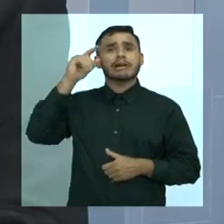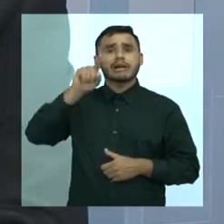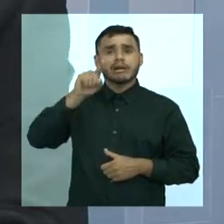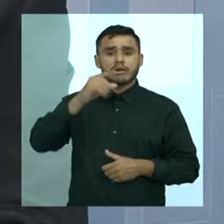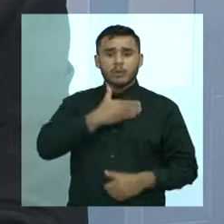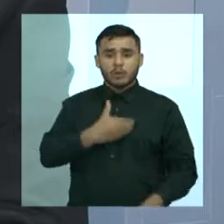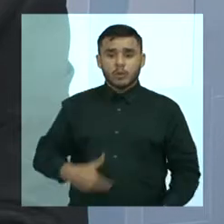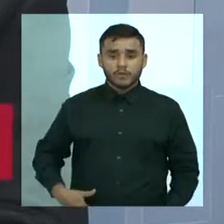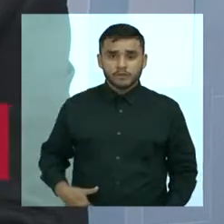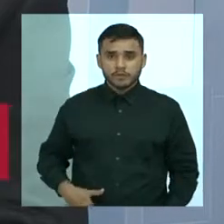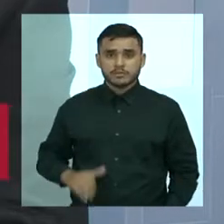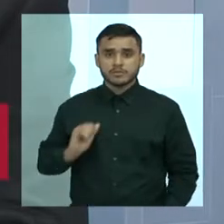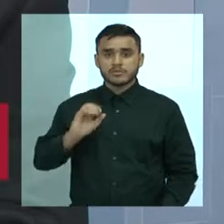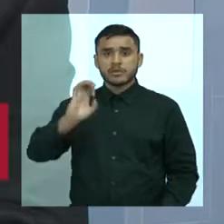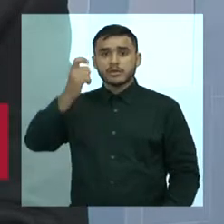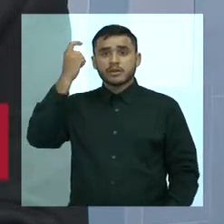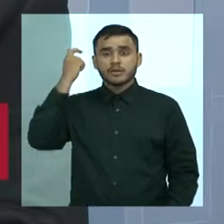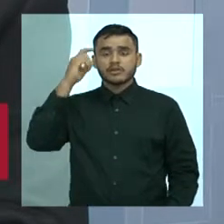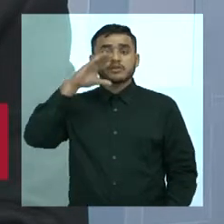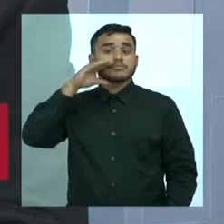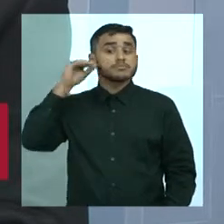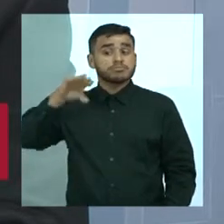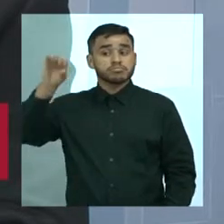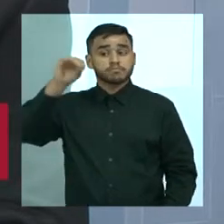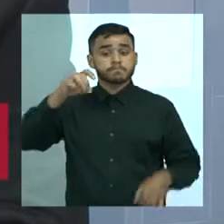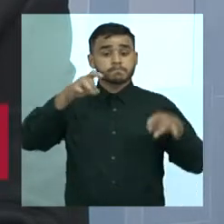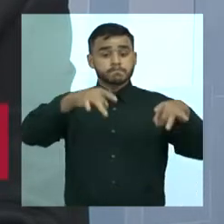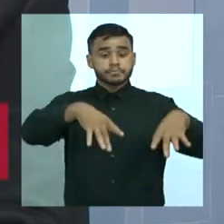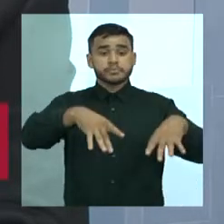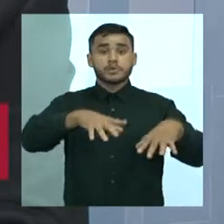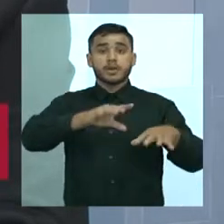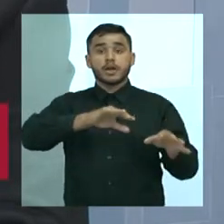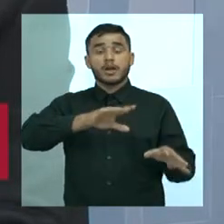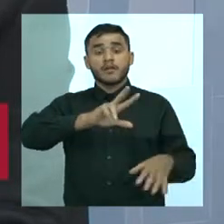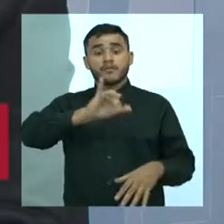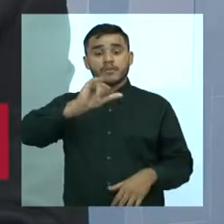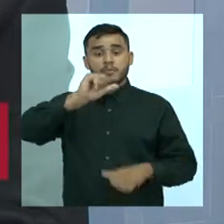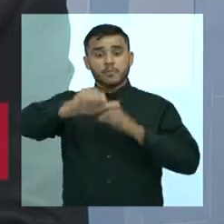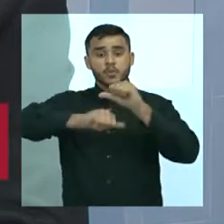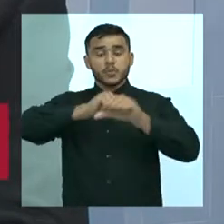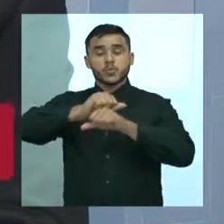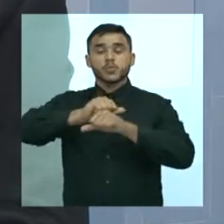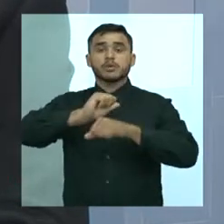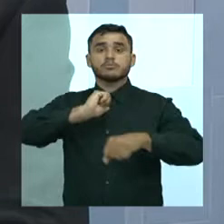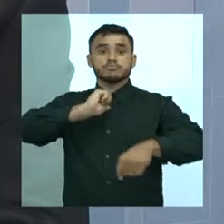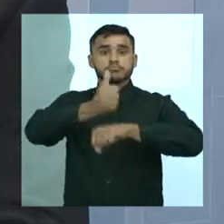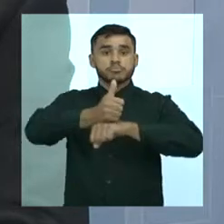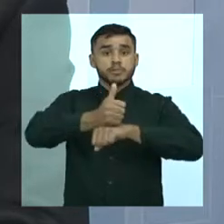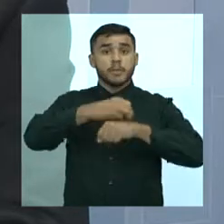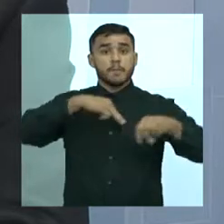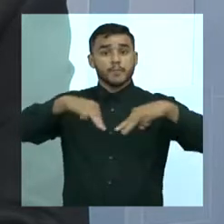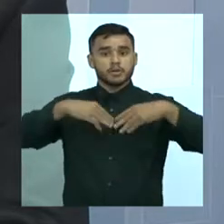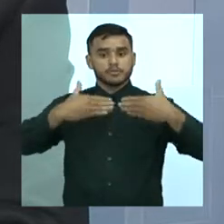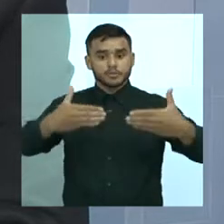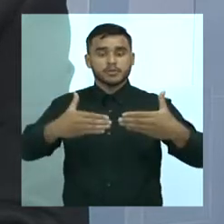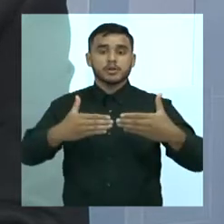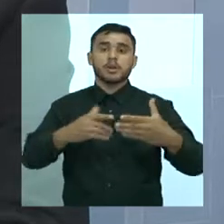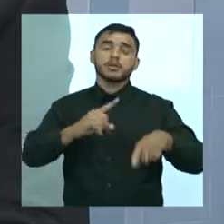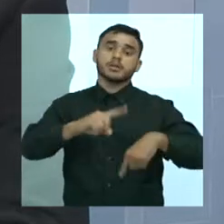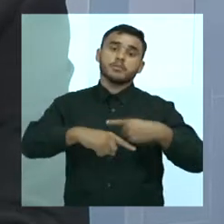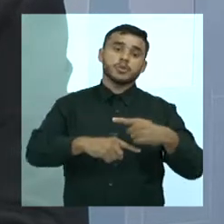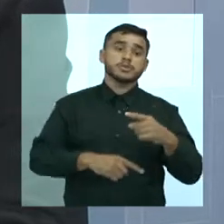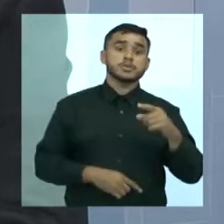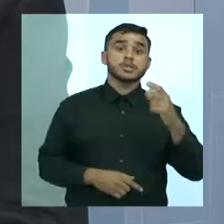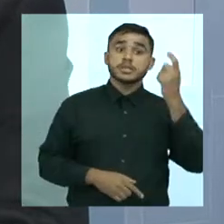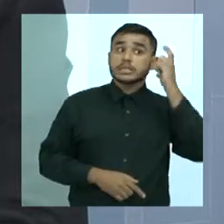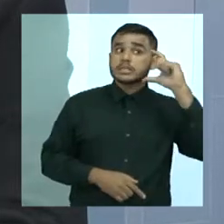vai ser ministro e o irmão dele se elege de novo deputado estadual, no começo